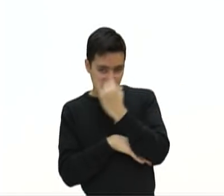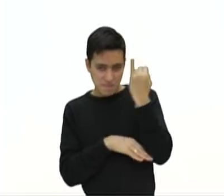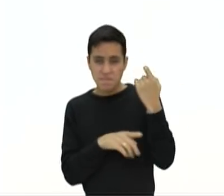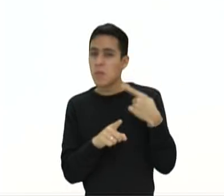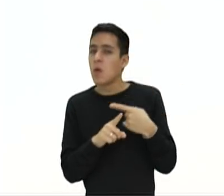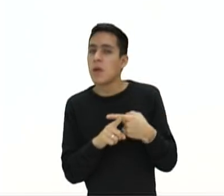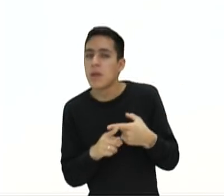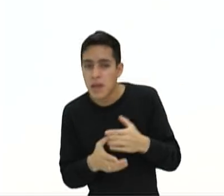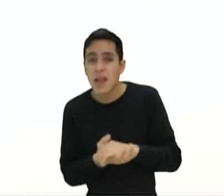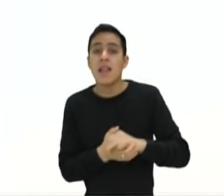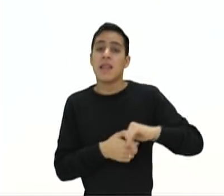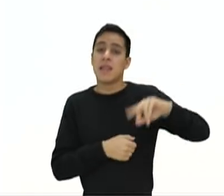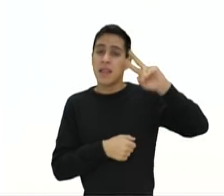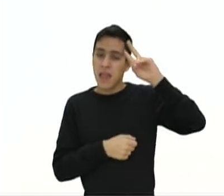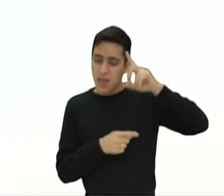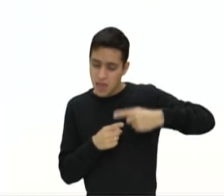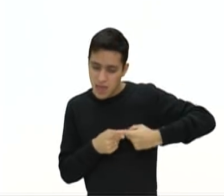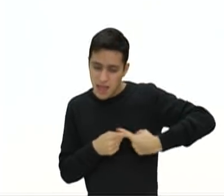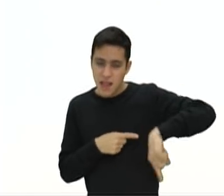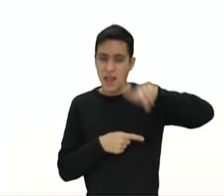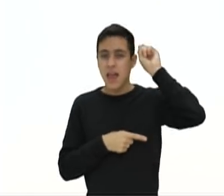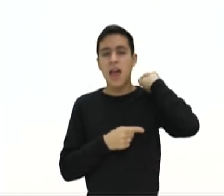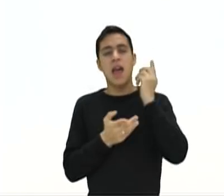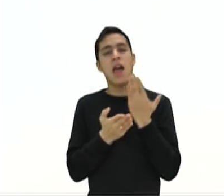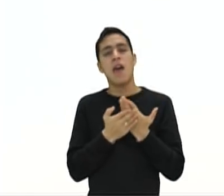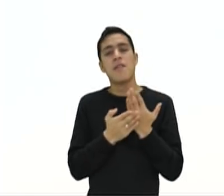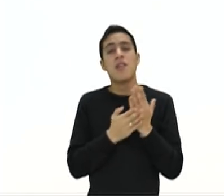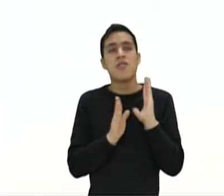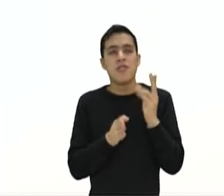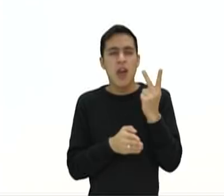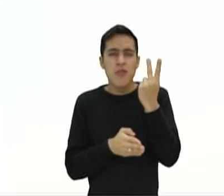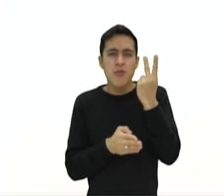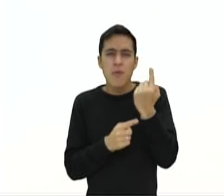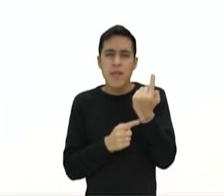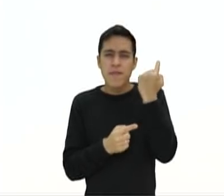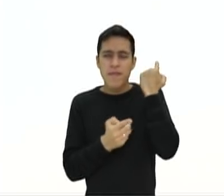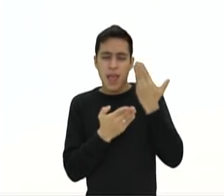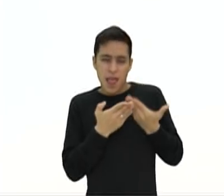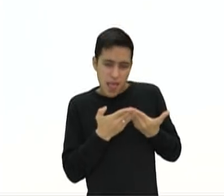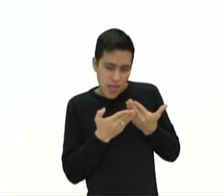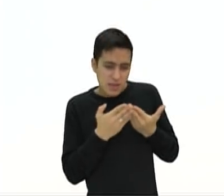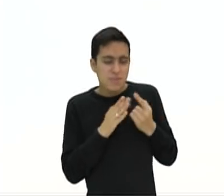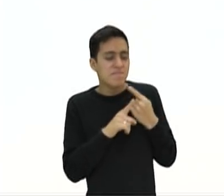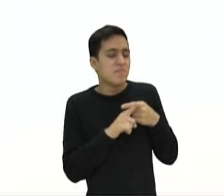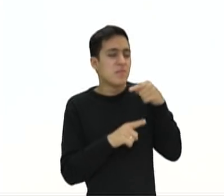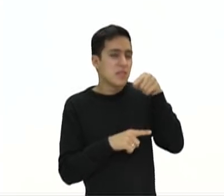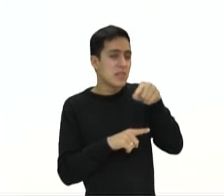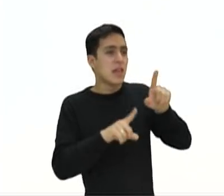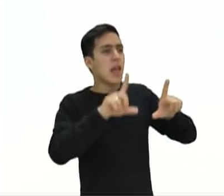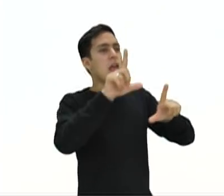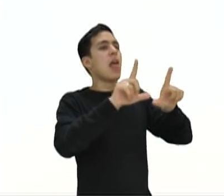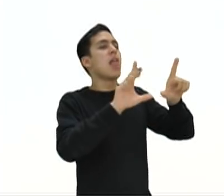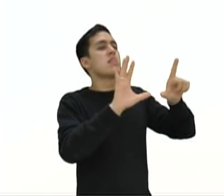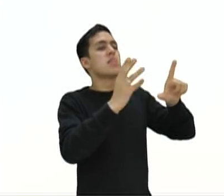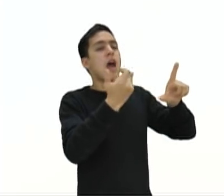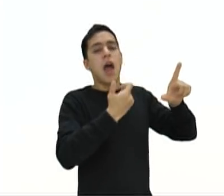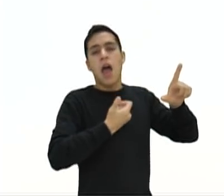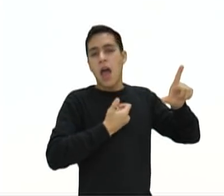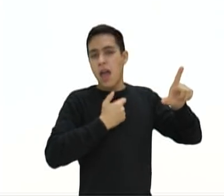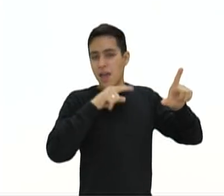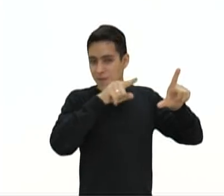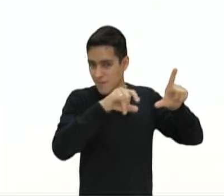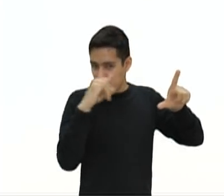Lembrem da aula anterior, de 2 aulas atrás, nós já vimos o porquê que a previsão do tempo é